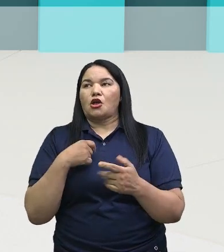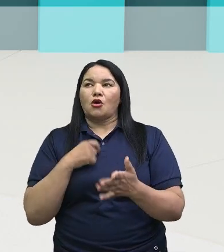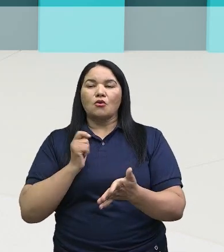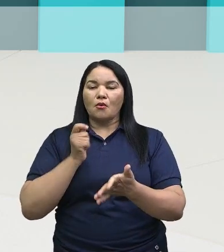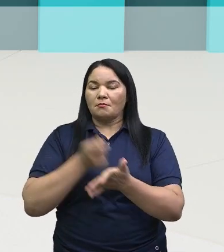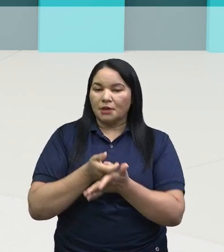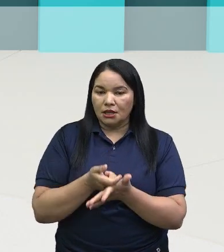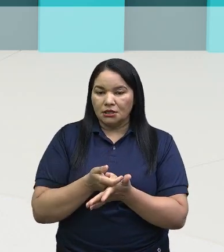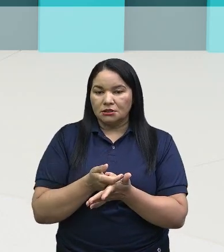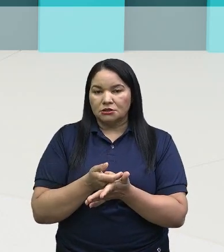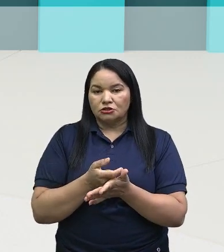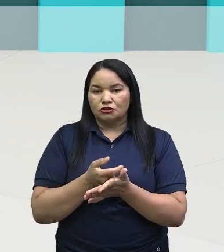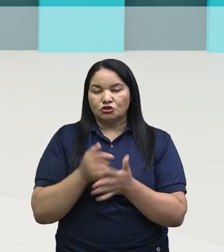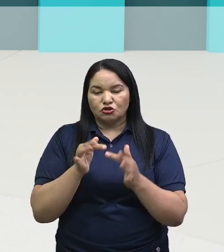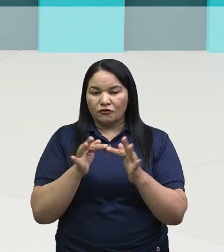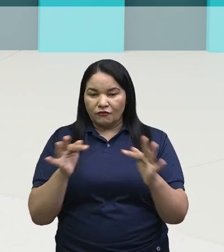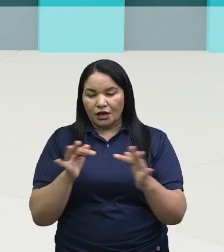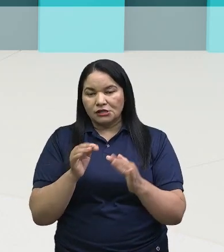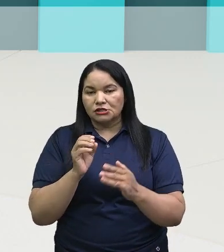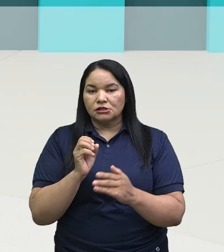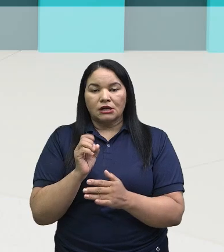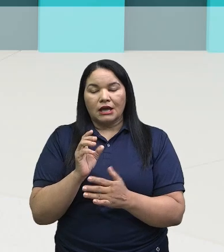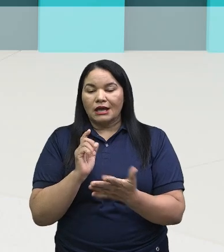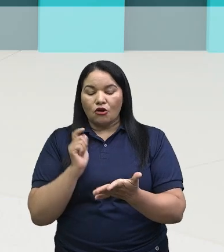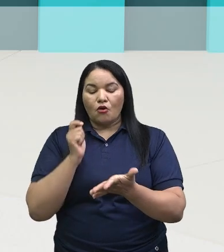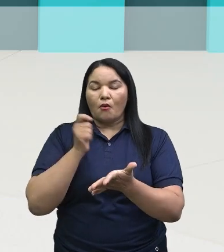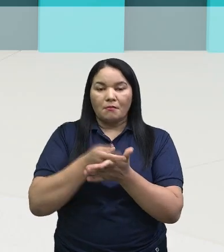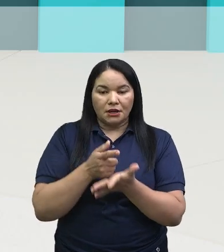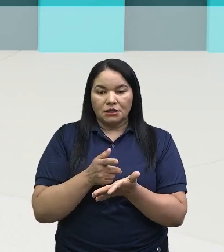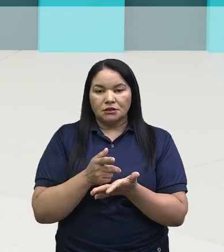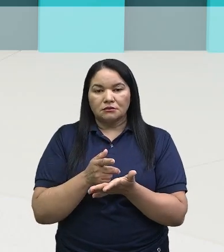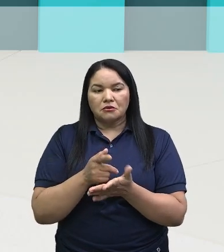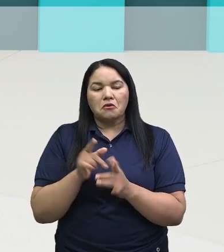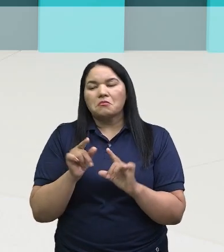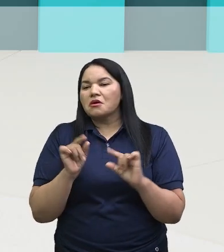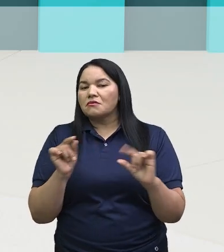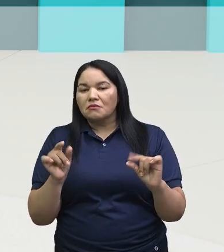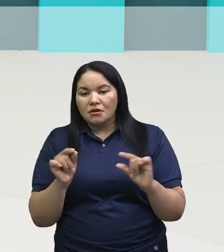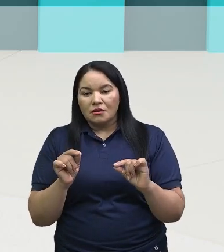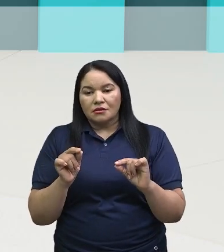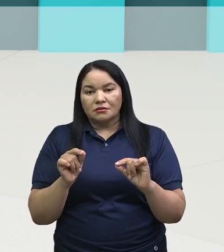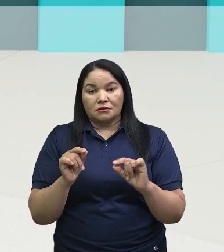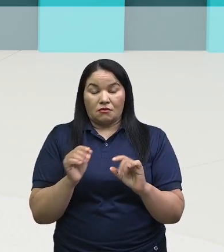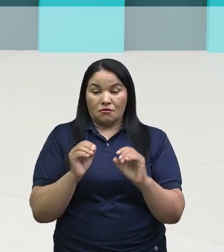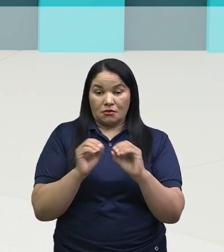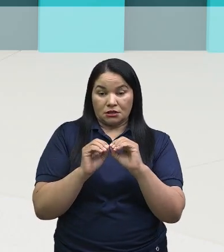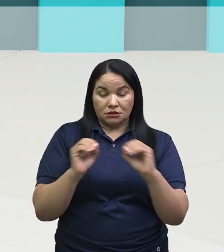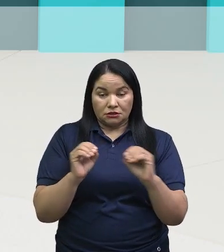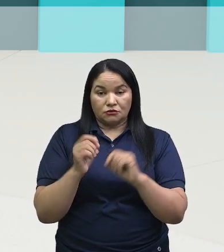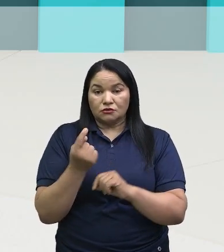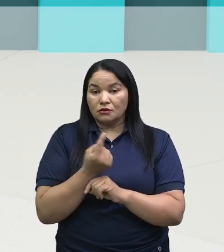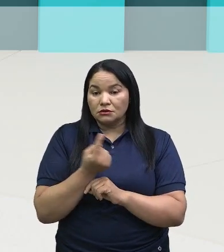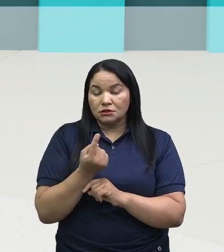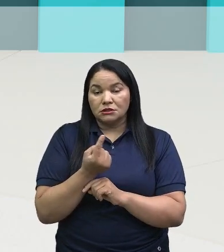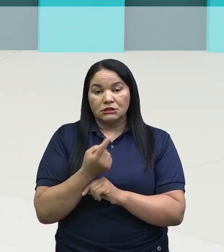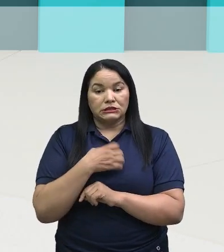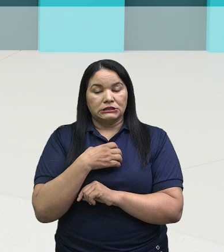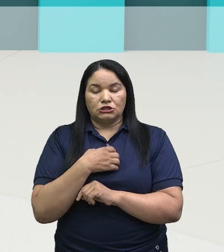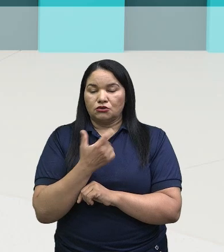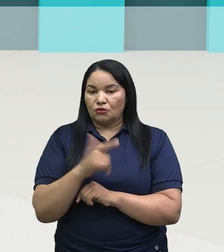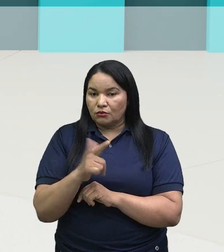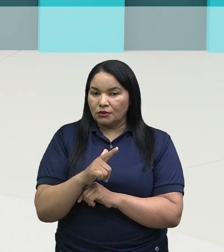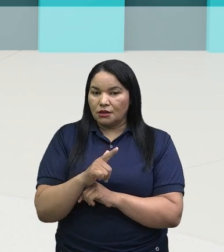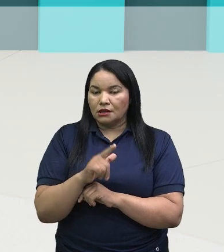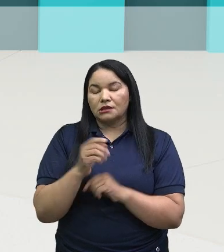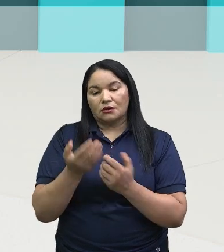aí você vai olhar para a minha cara e vai dizer que comprei o quê, professora? Perceba que a oração sozinha não apresenta sentido. Então,